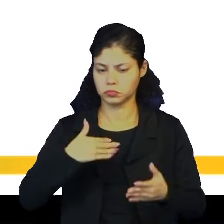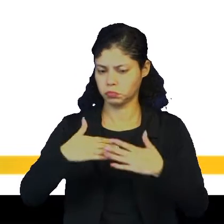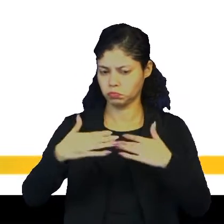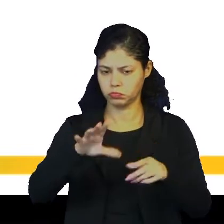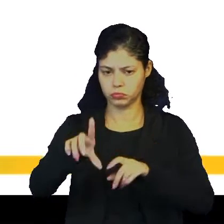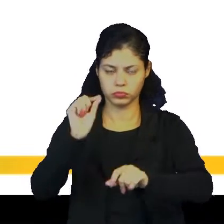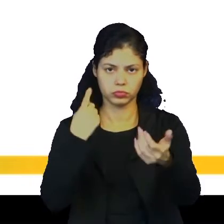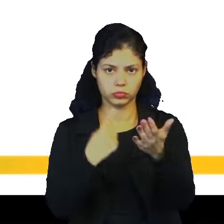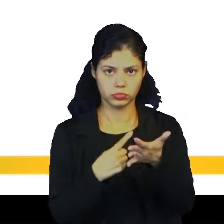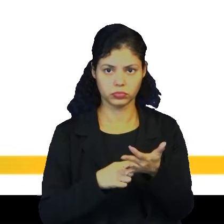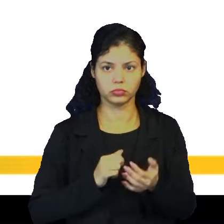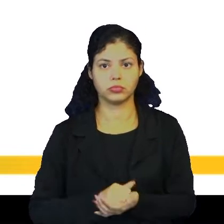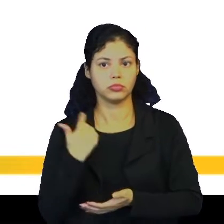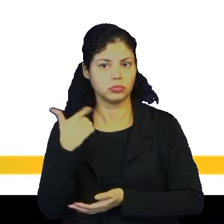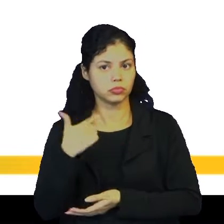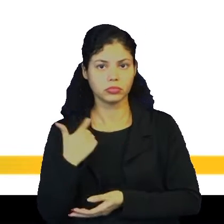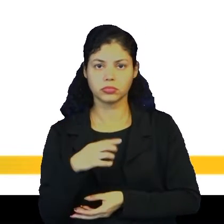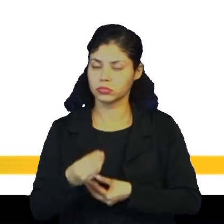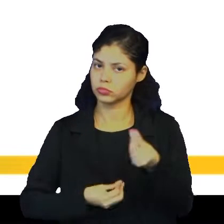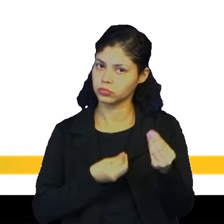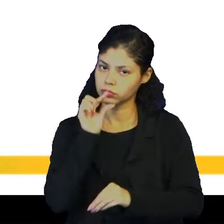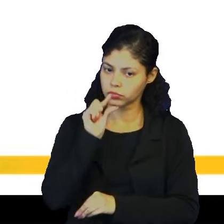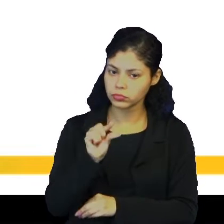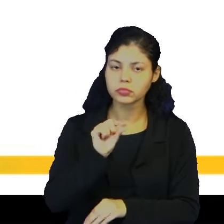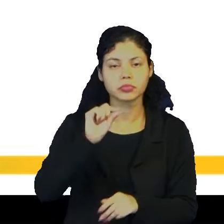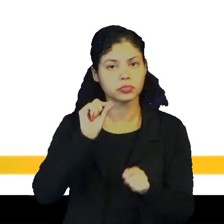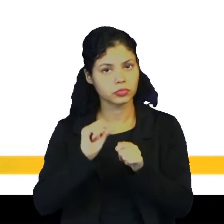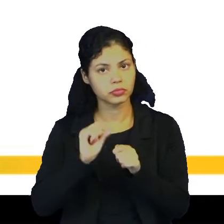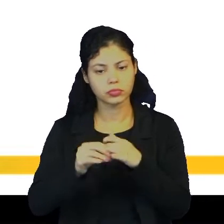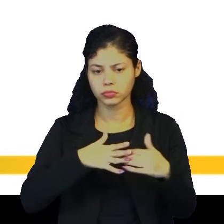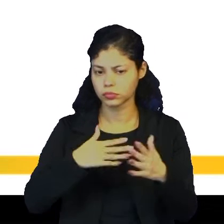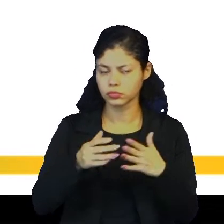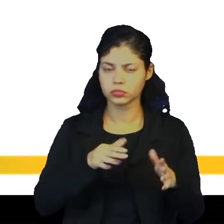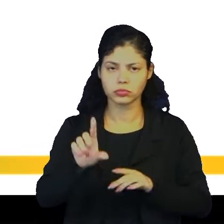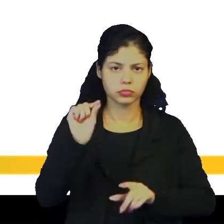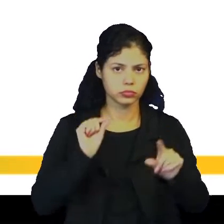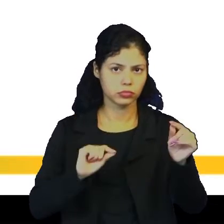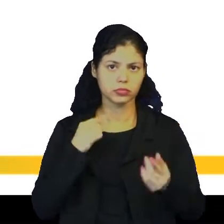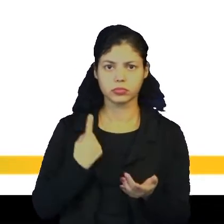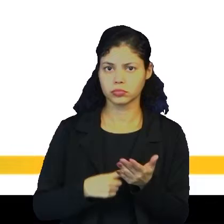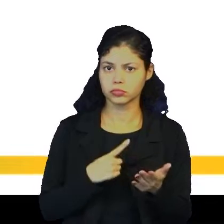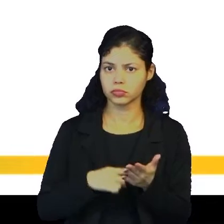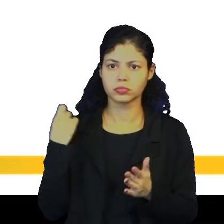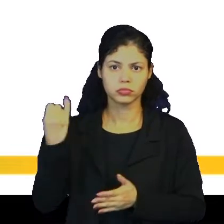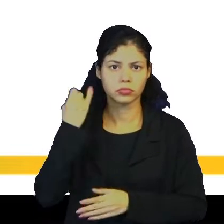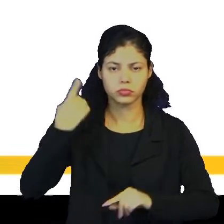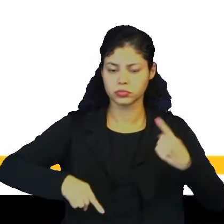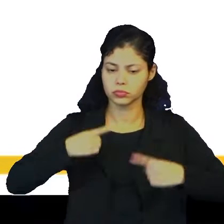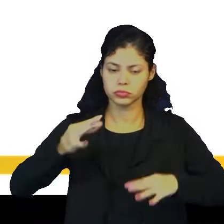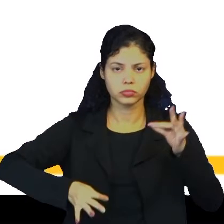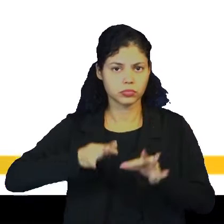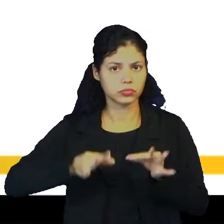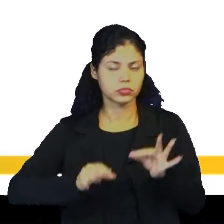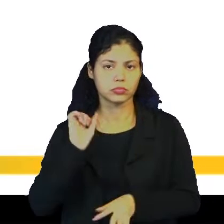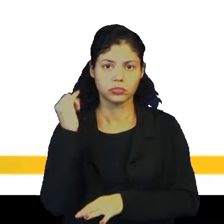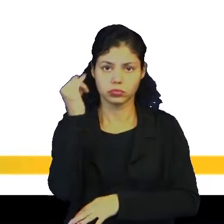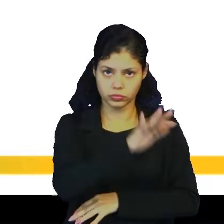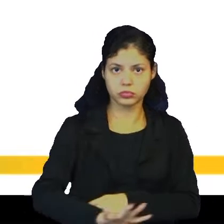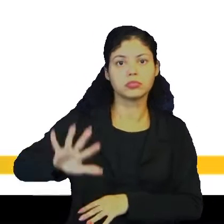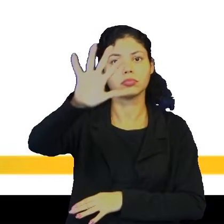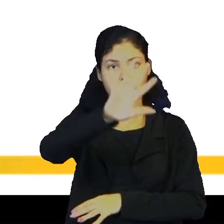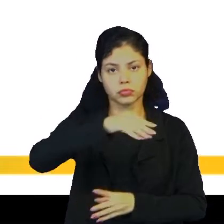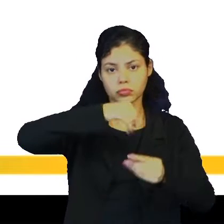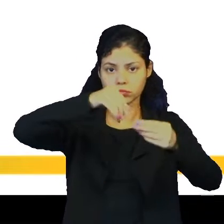qualquer condição. Não será tampouco, feita qualquer distinção fundada na condição política, jurídica ou internacional do país